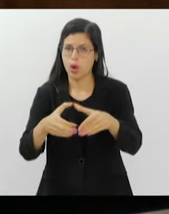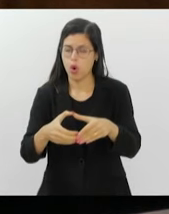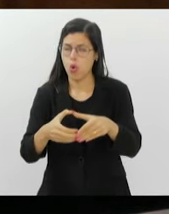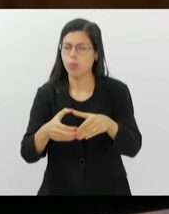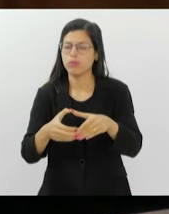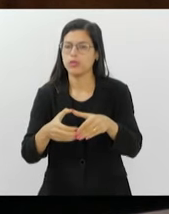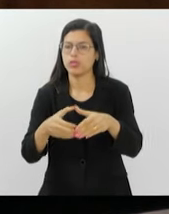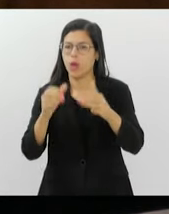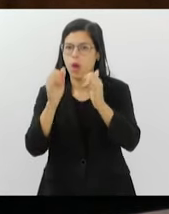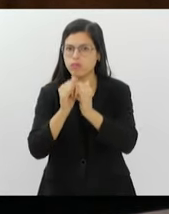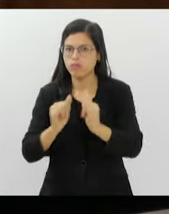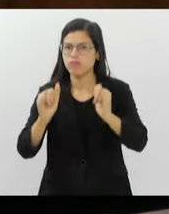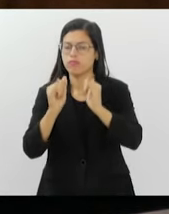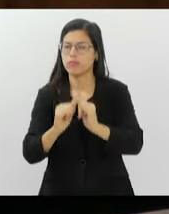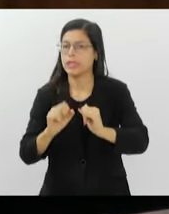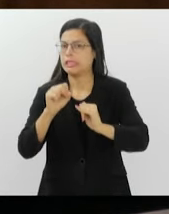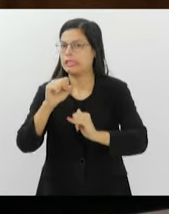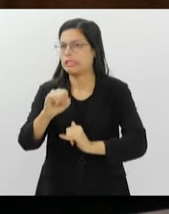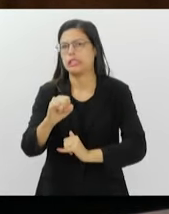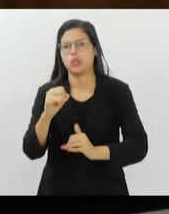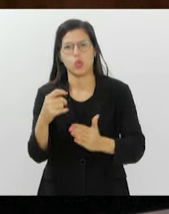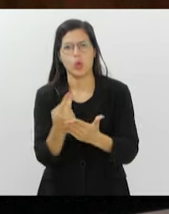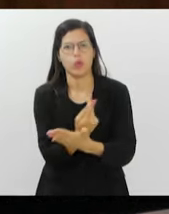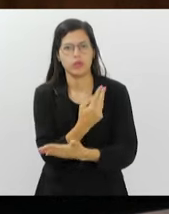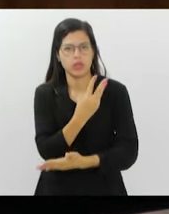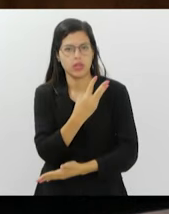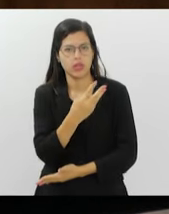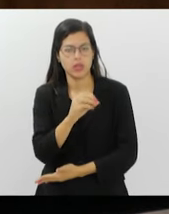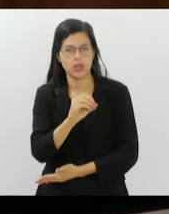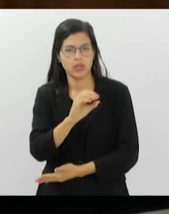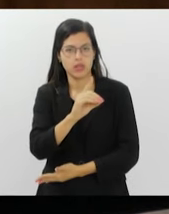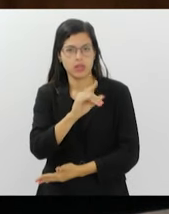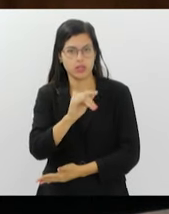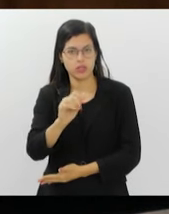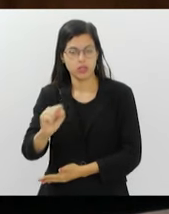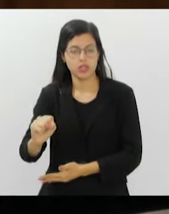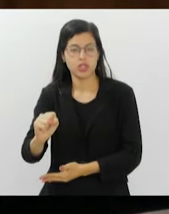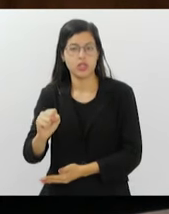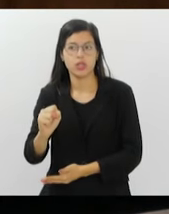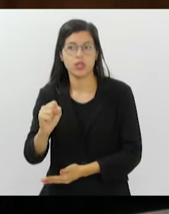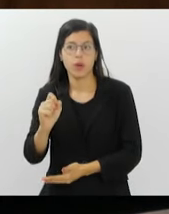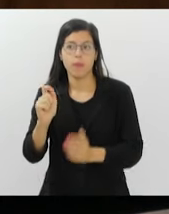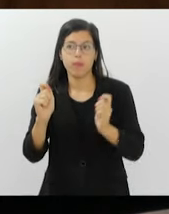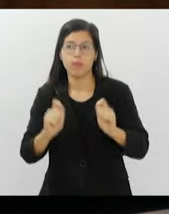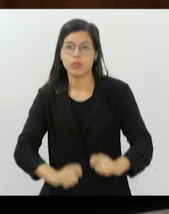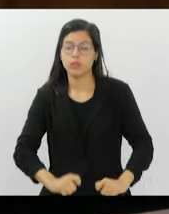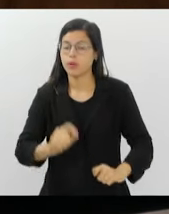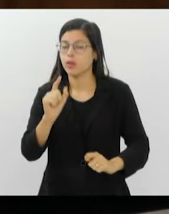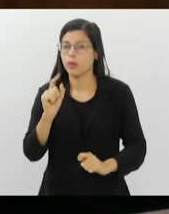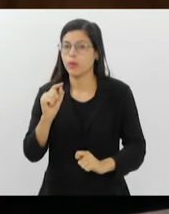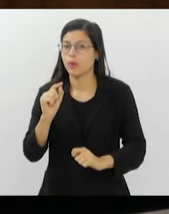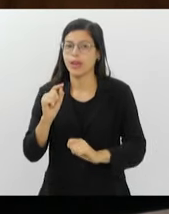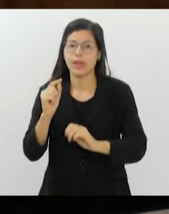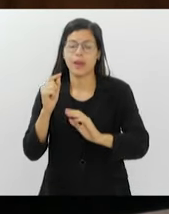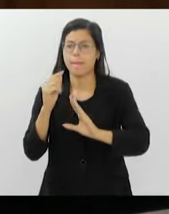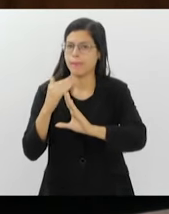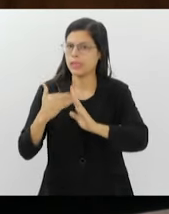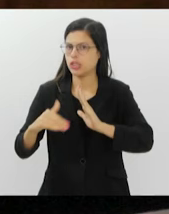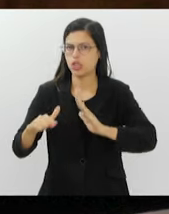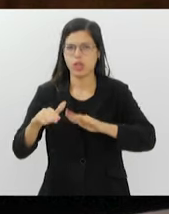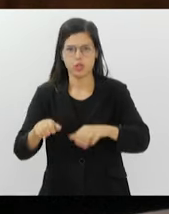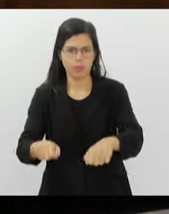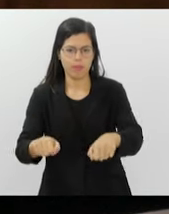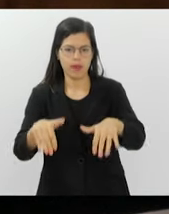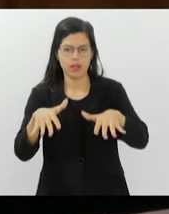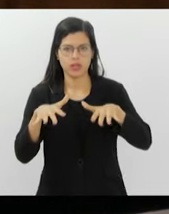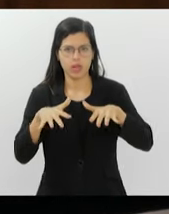se não se pronunciar em 30 dias tá mais do que claro a possibilidade de trazer direto ao plenário